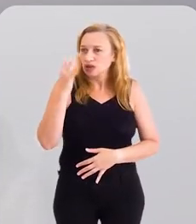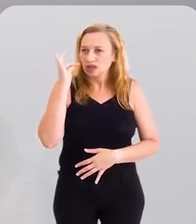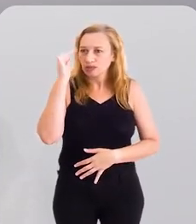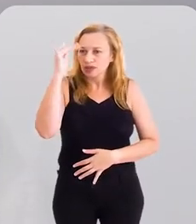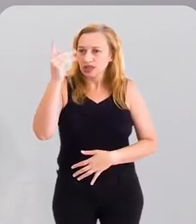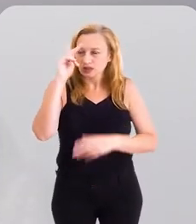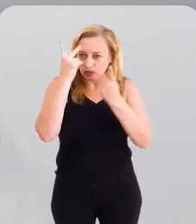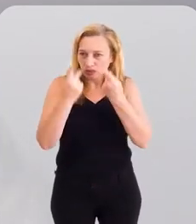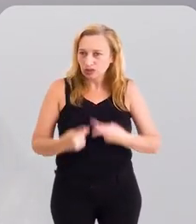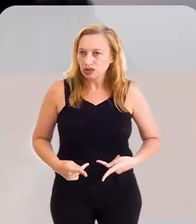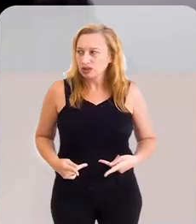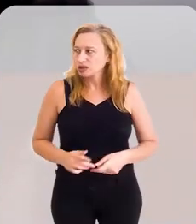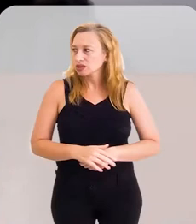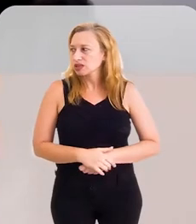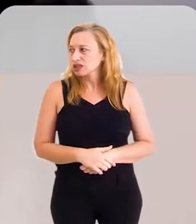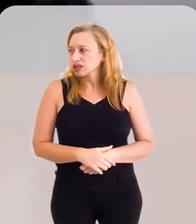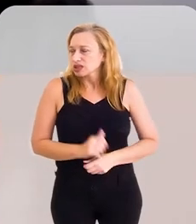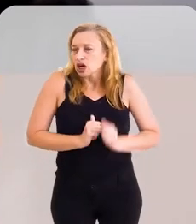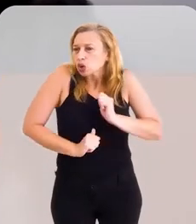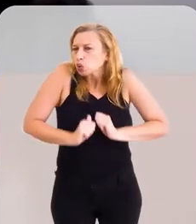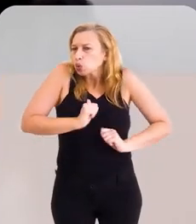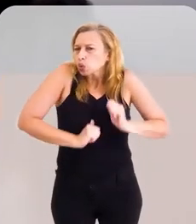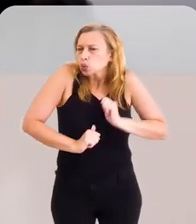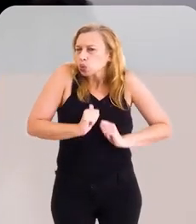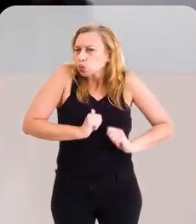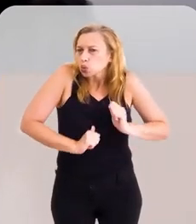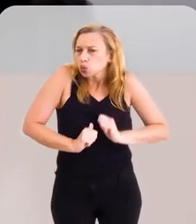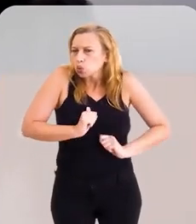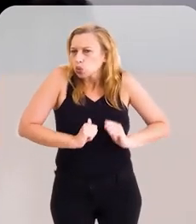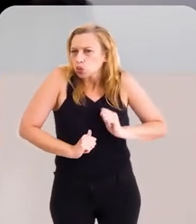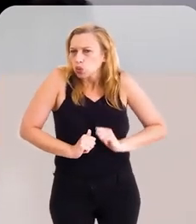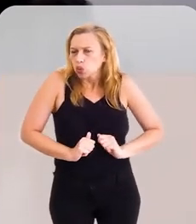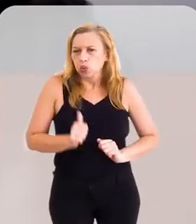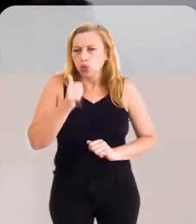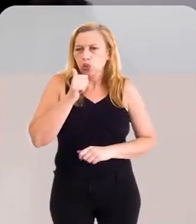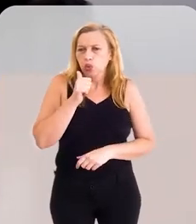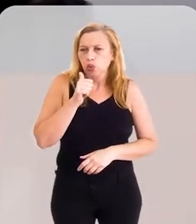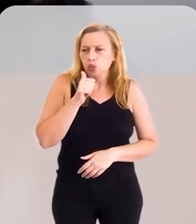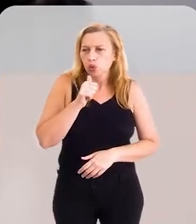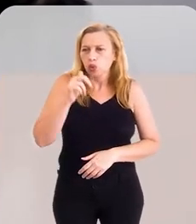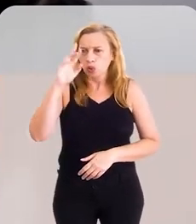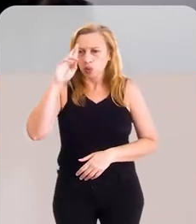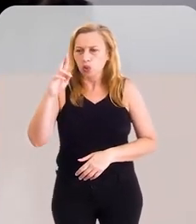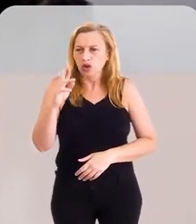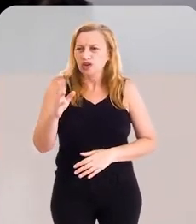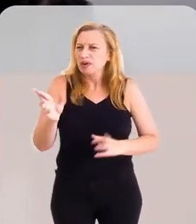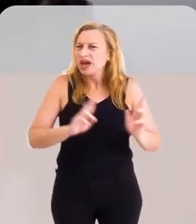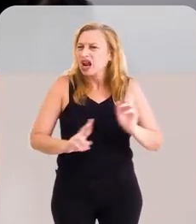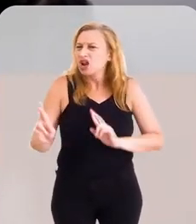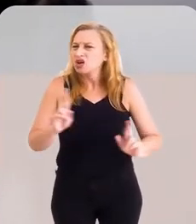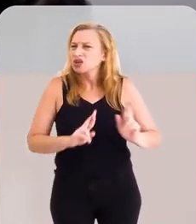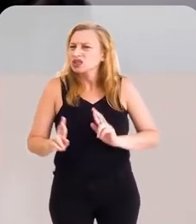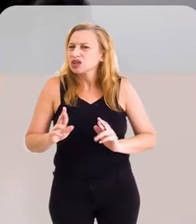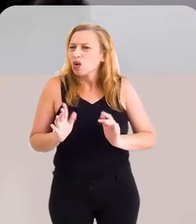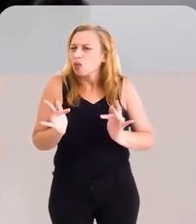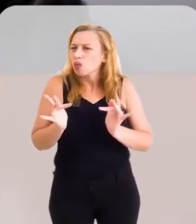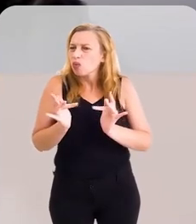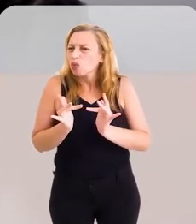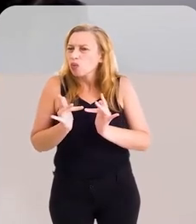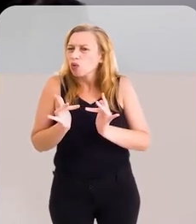as boas esperanças humanas. E essa angústia, a senhora sente que ela era mais relacionada